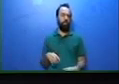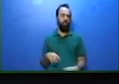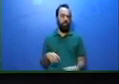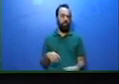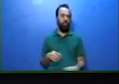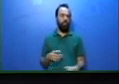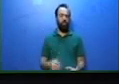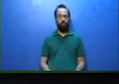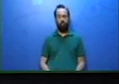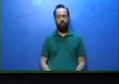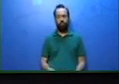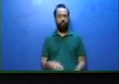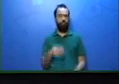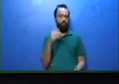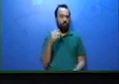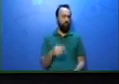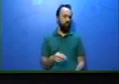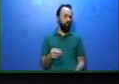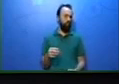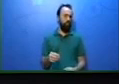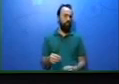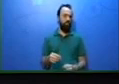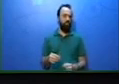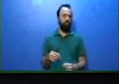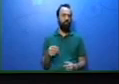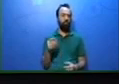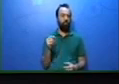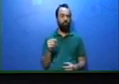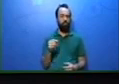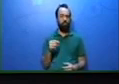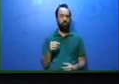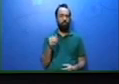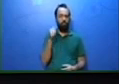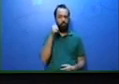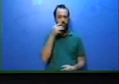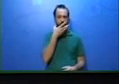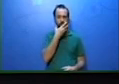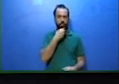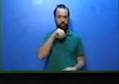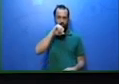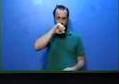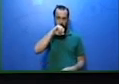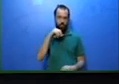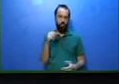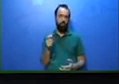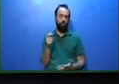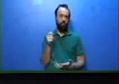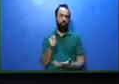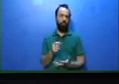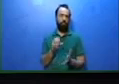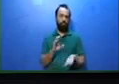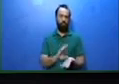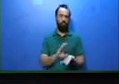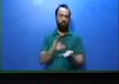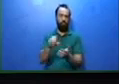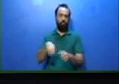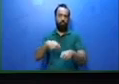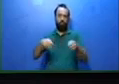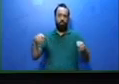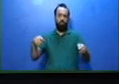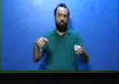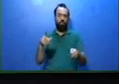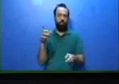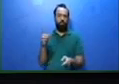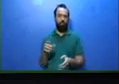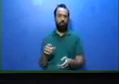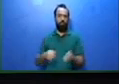dele. Ao descobrir que seus pais vão lhe comprar um novo amplificador. A mesma